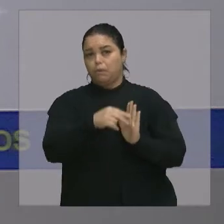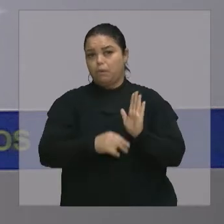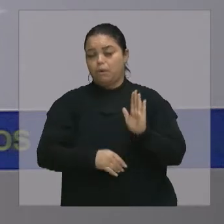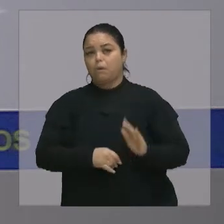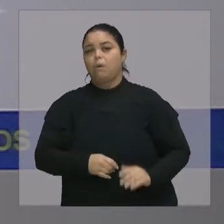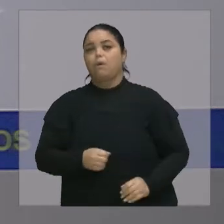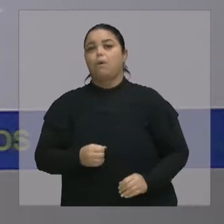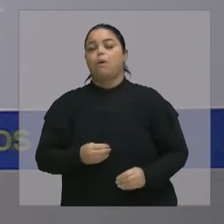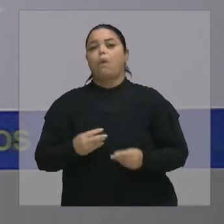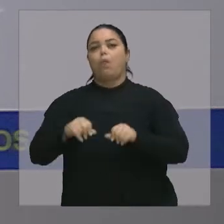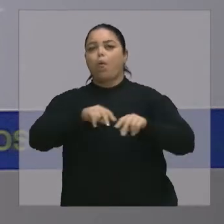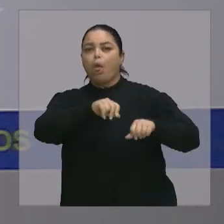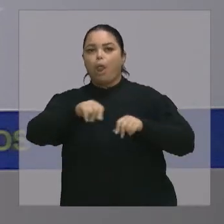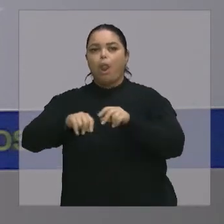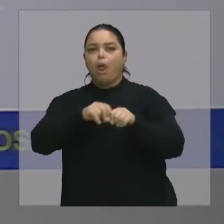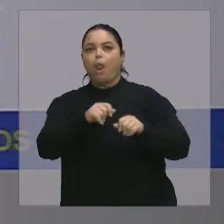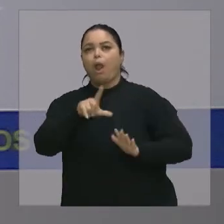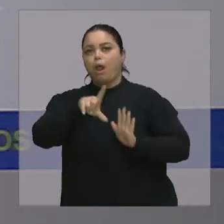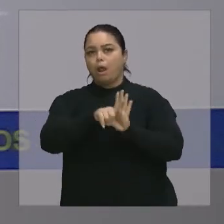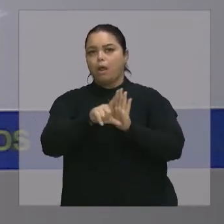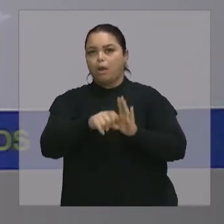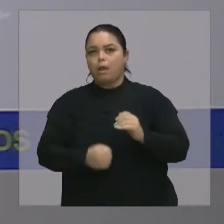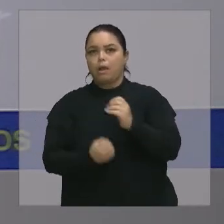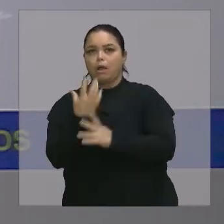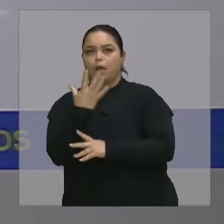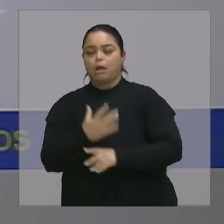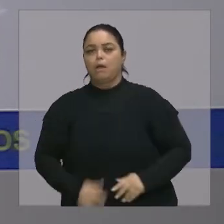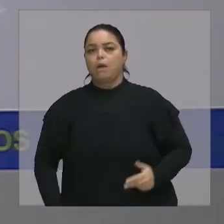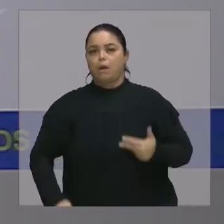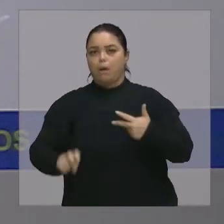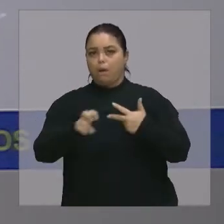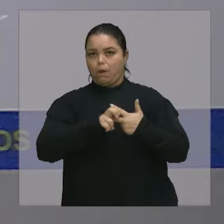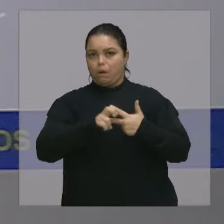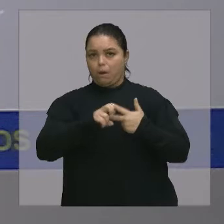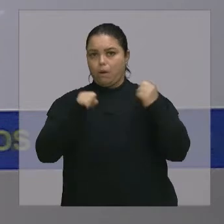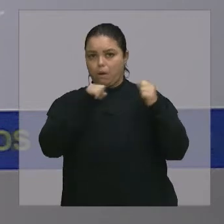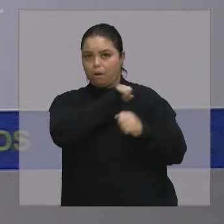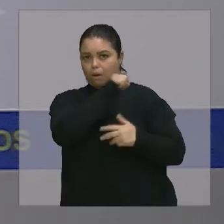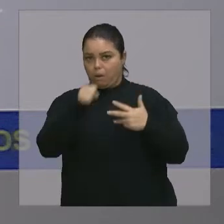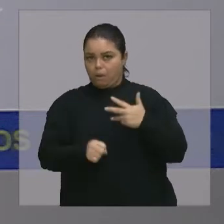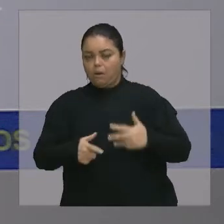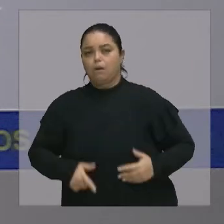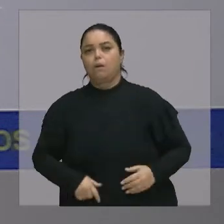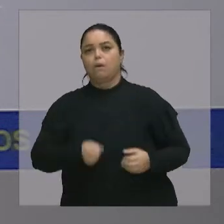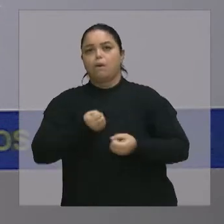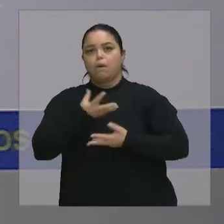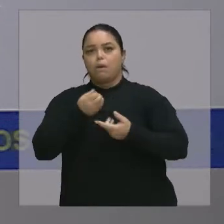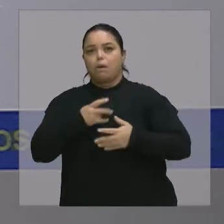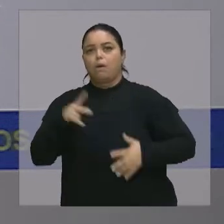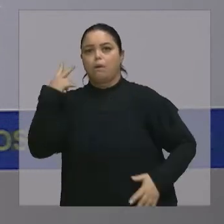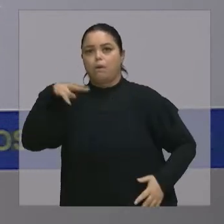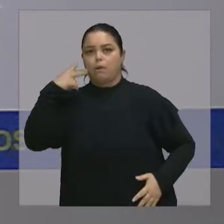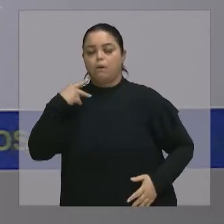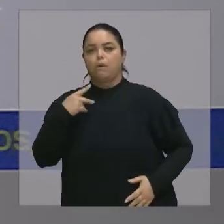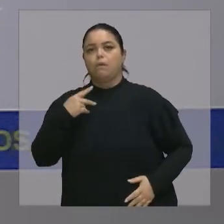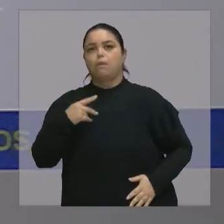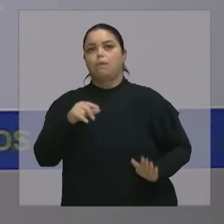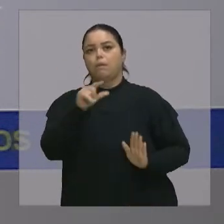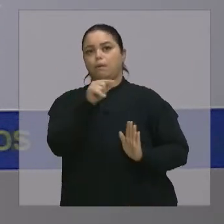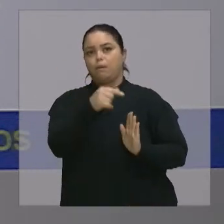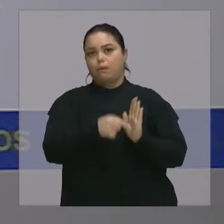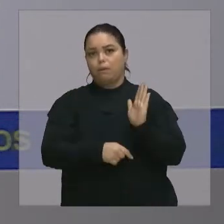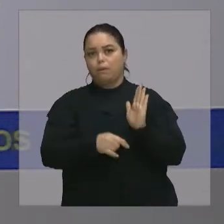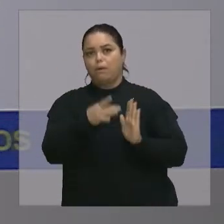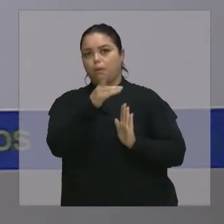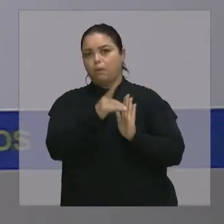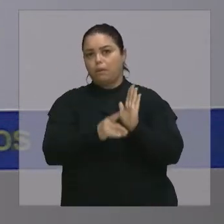Orgânica 1/2021, de autoria do Poder Executivo. Informa aos seus vereadores que esse processo possui uma emenda que